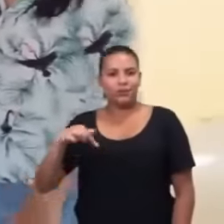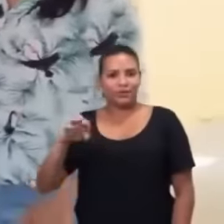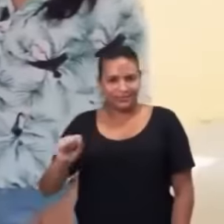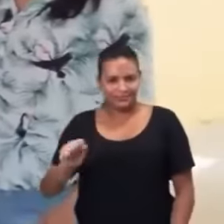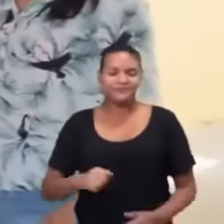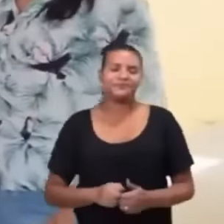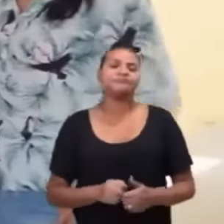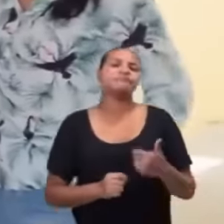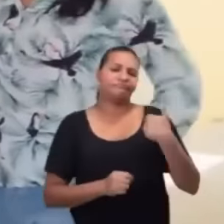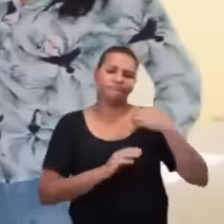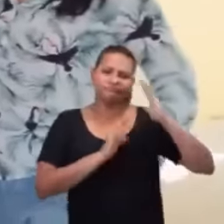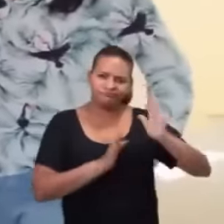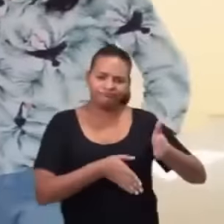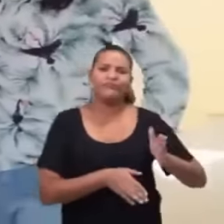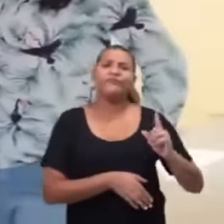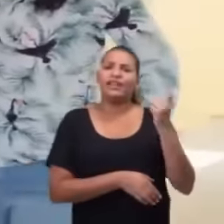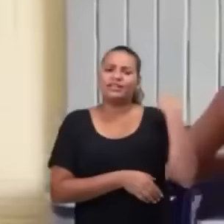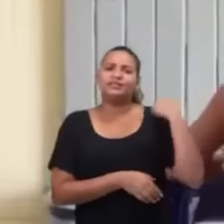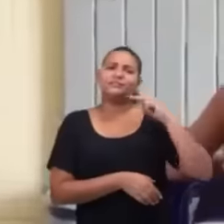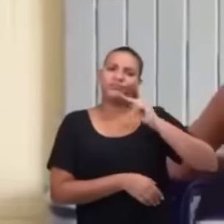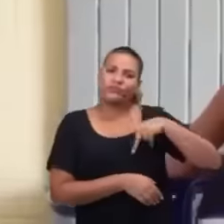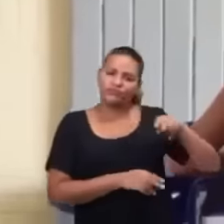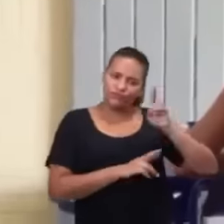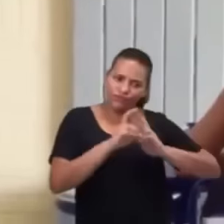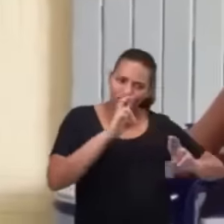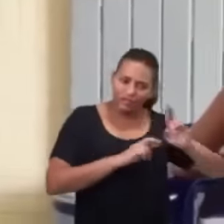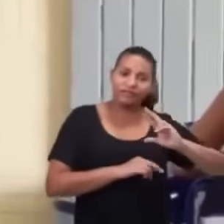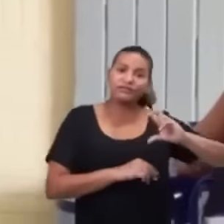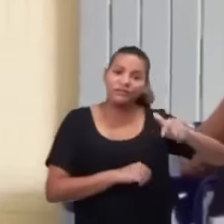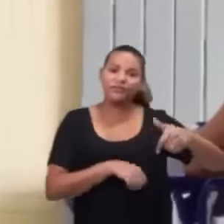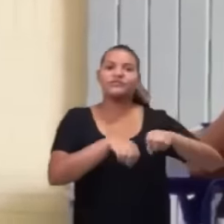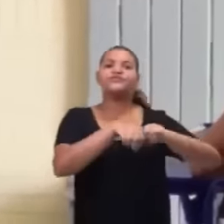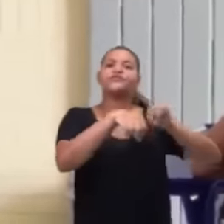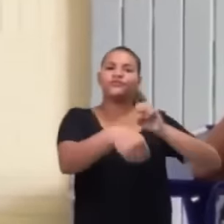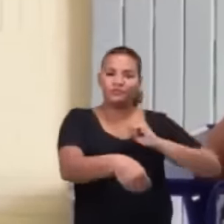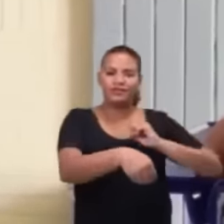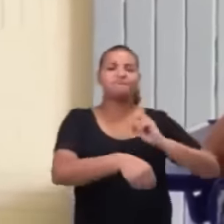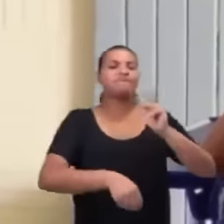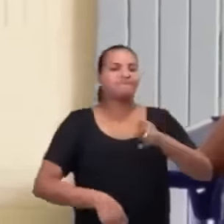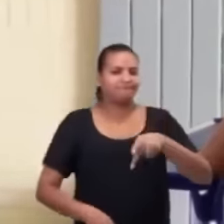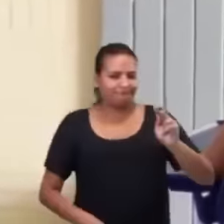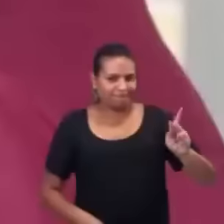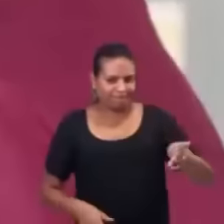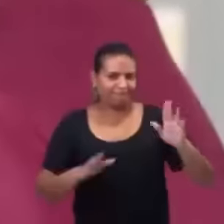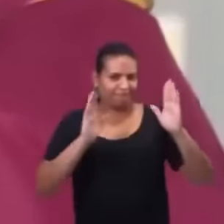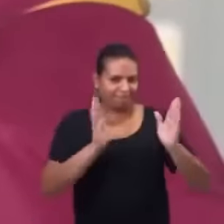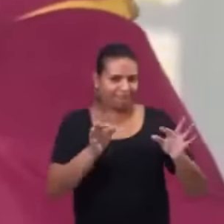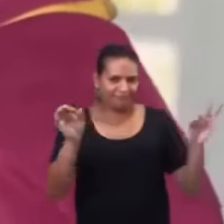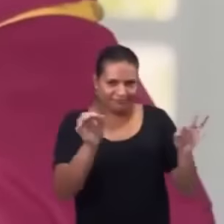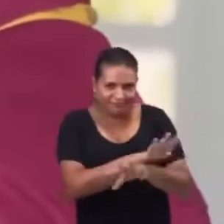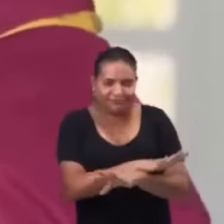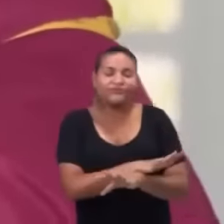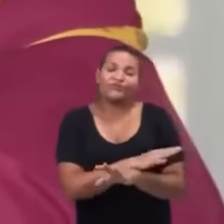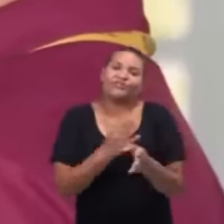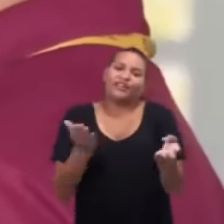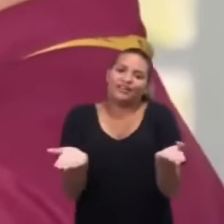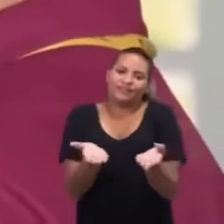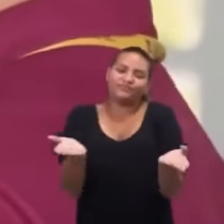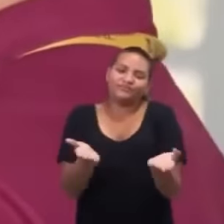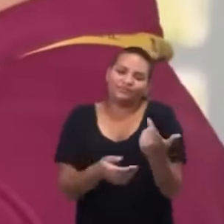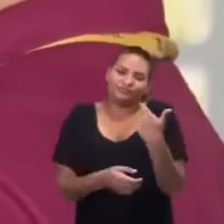eu me formei como professor e resolvi fazer a seleção para me tornar gestor escolar. E aqui estou